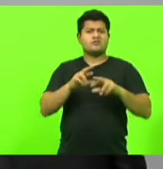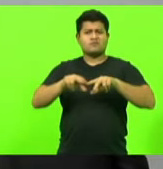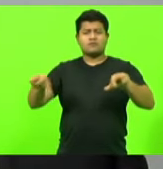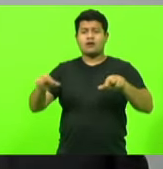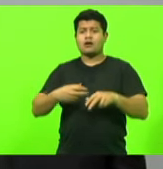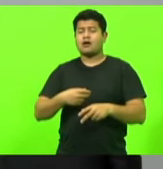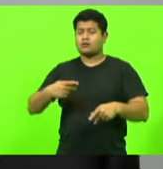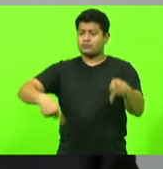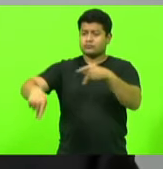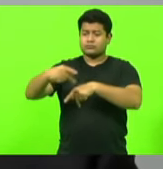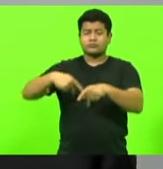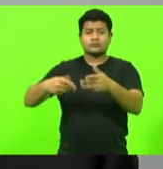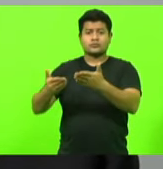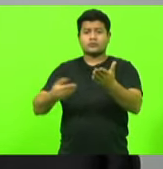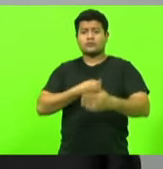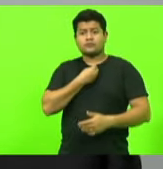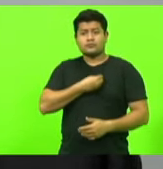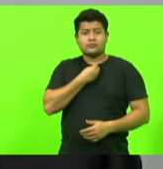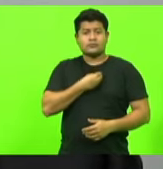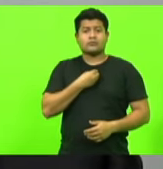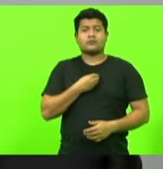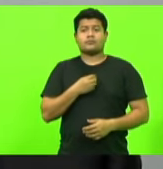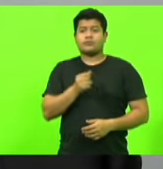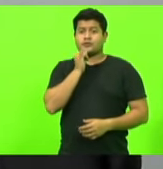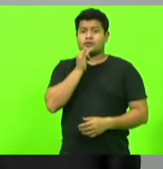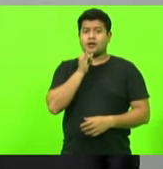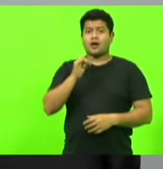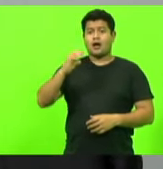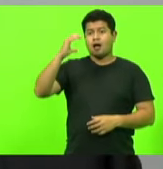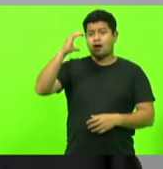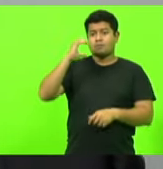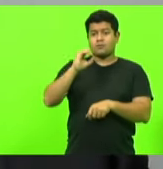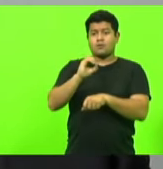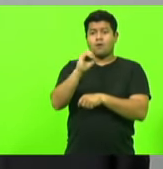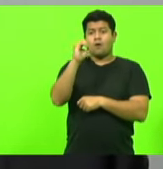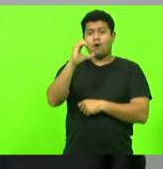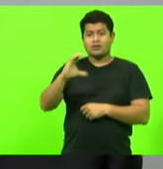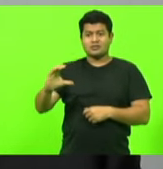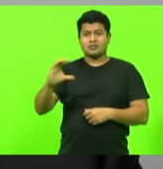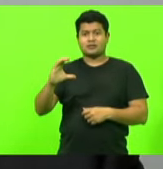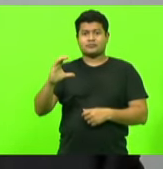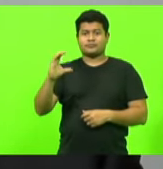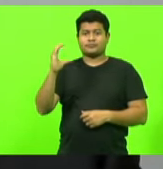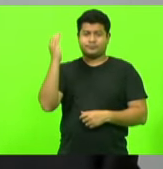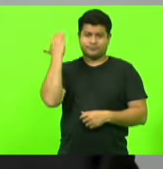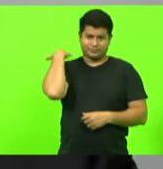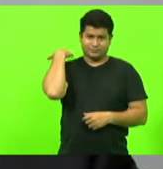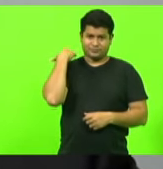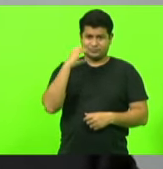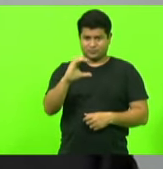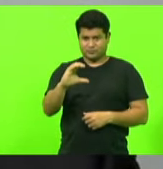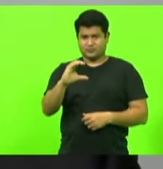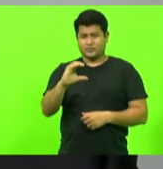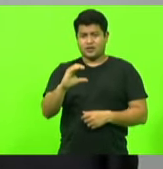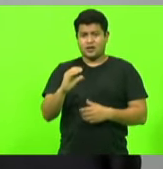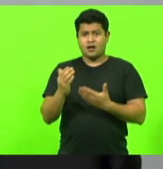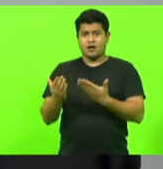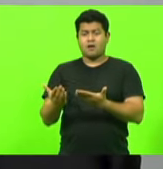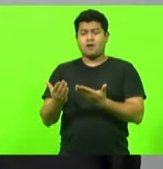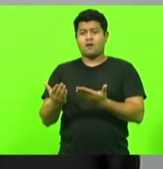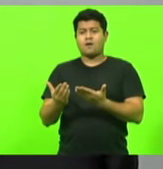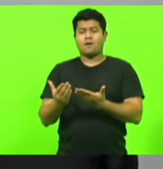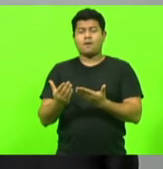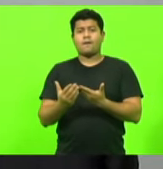tive a oportunidade de estar em Otacílio Costa, não foi um nem dois motoristas, tanto do setor